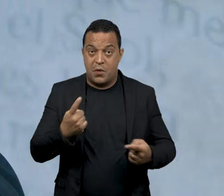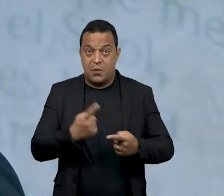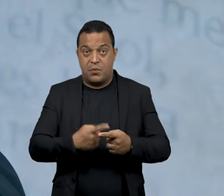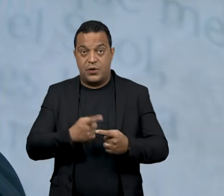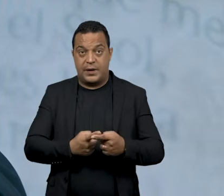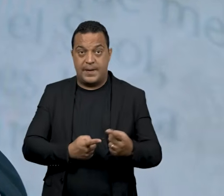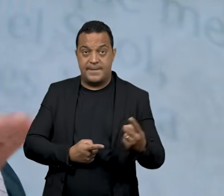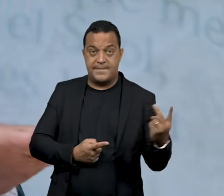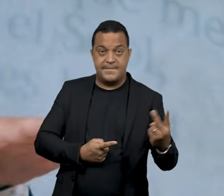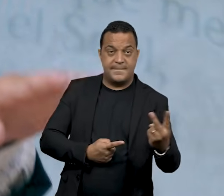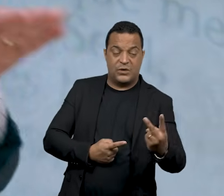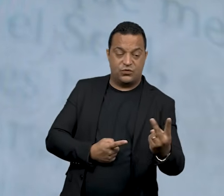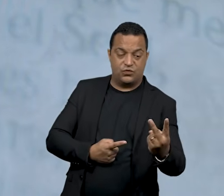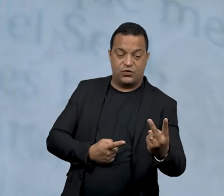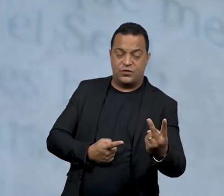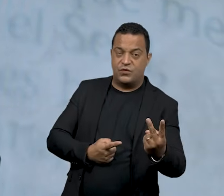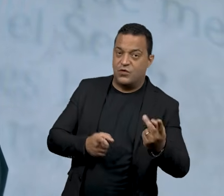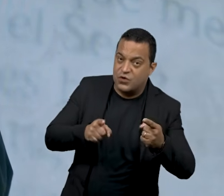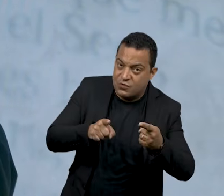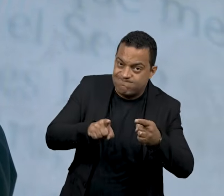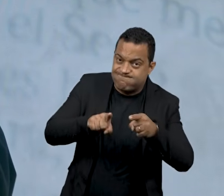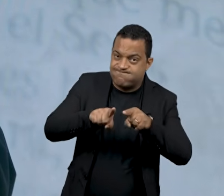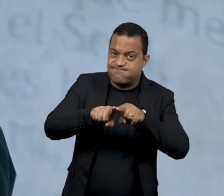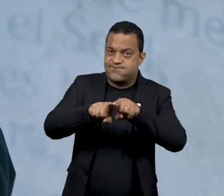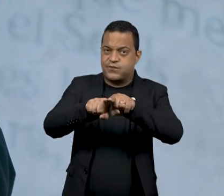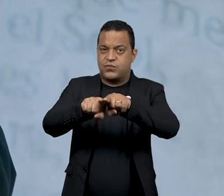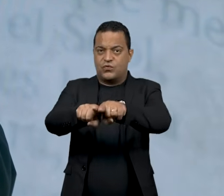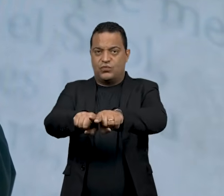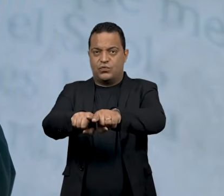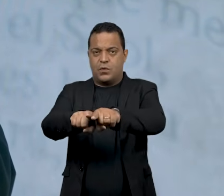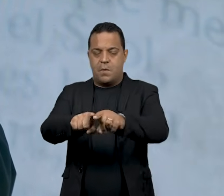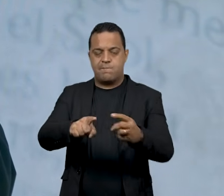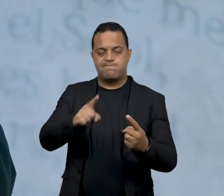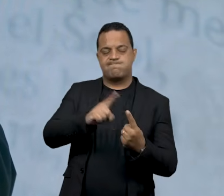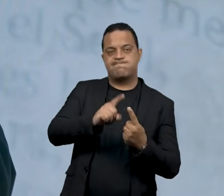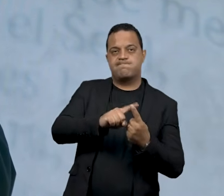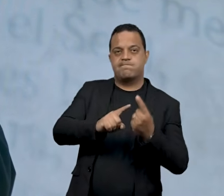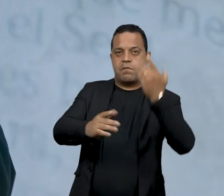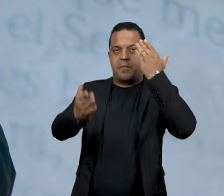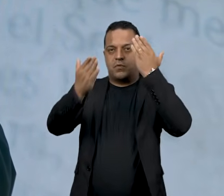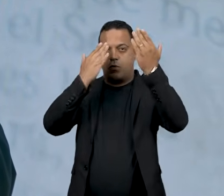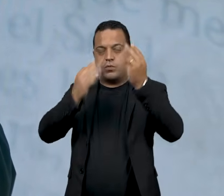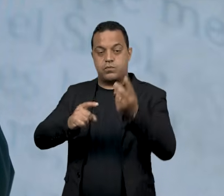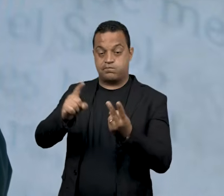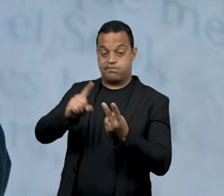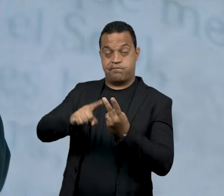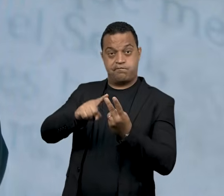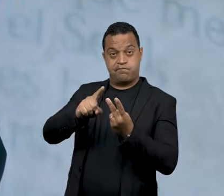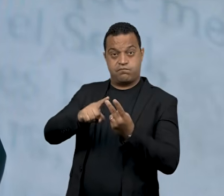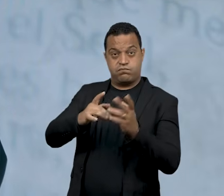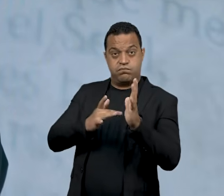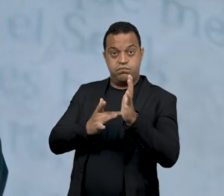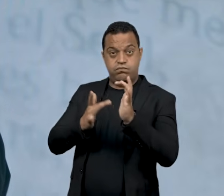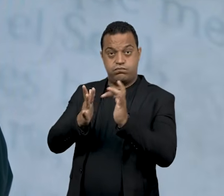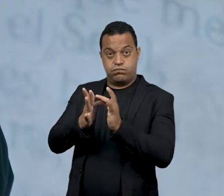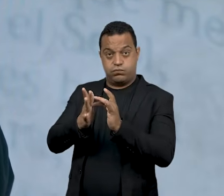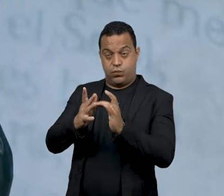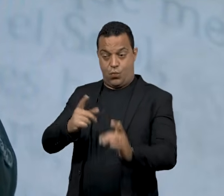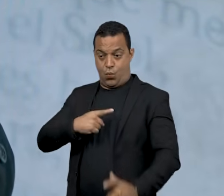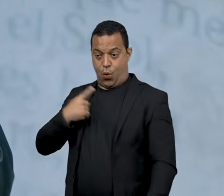faculdade, mas ela estava dizendo que as duas coisas juntas, as técnicas de psicologia, juntamente